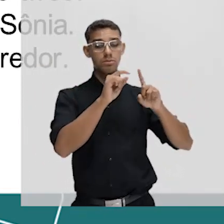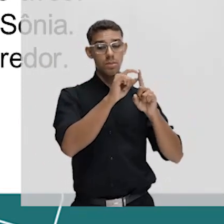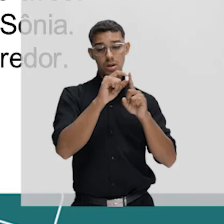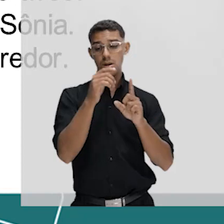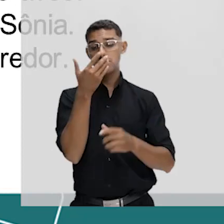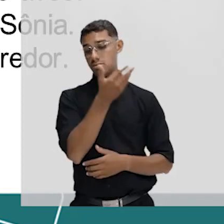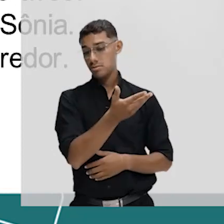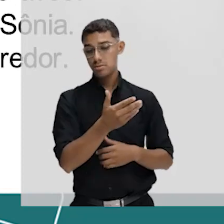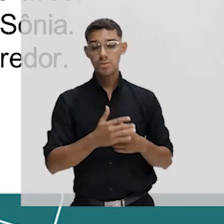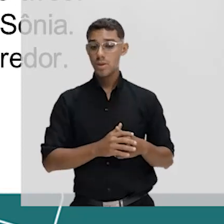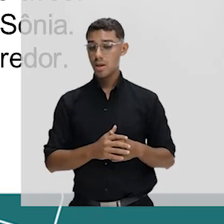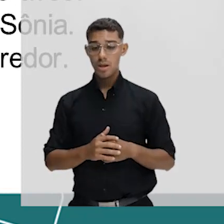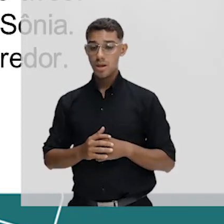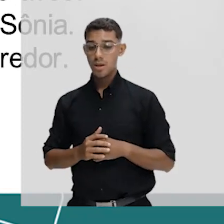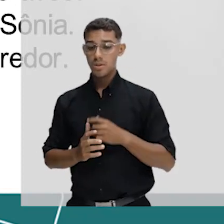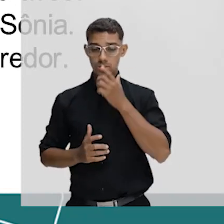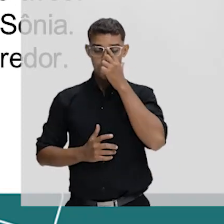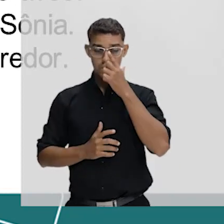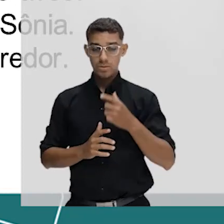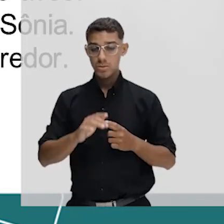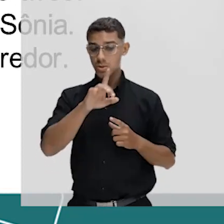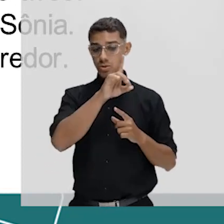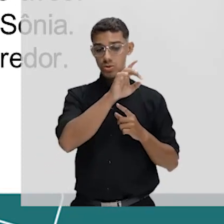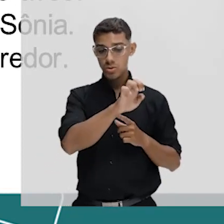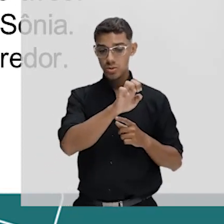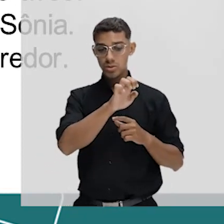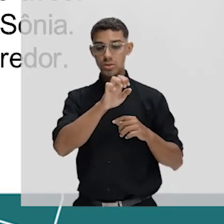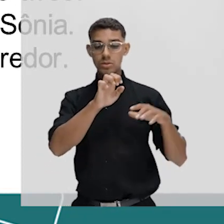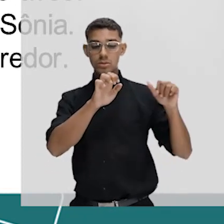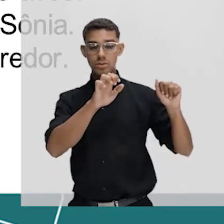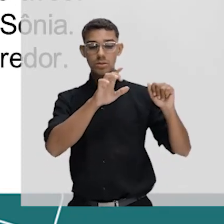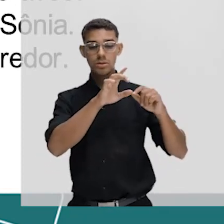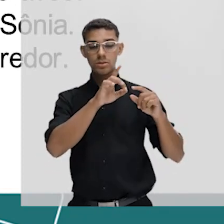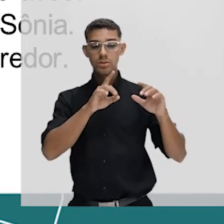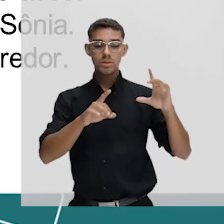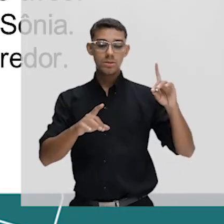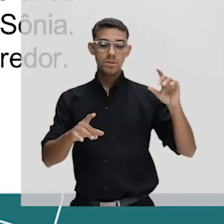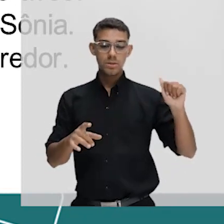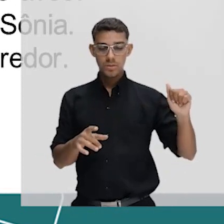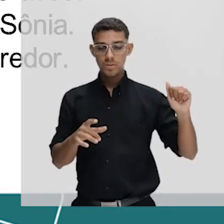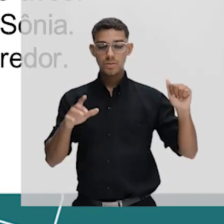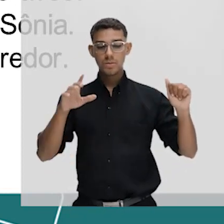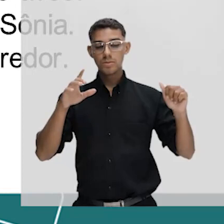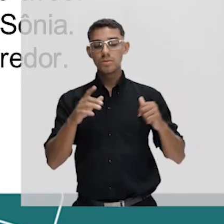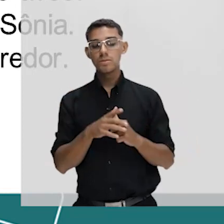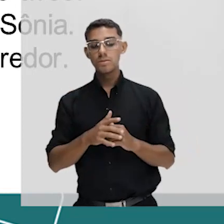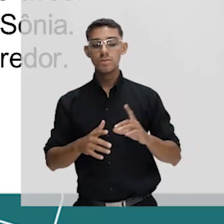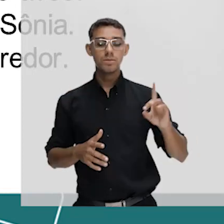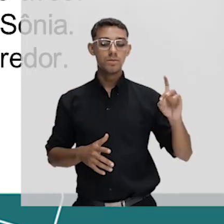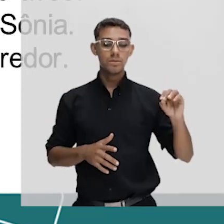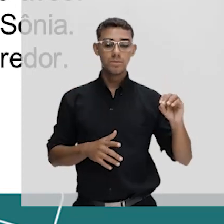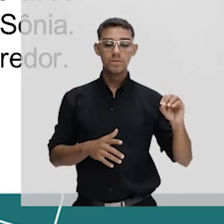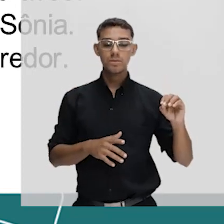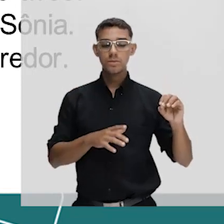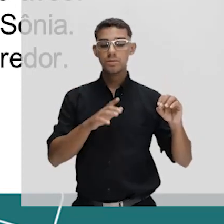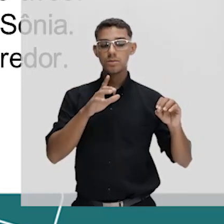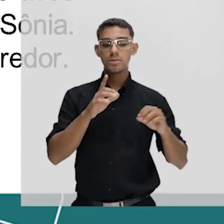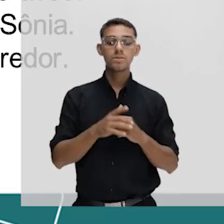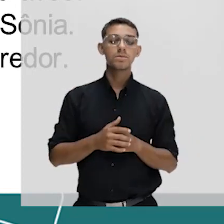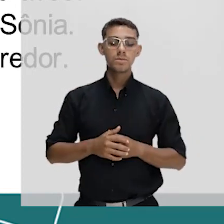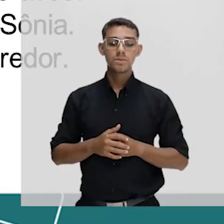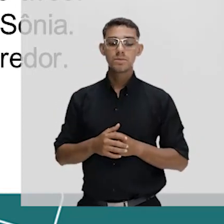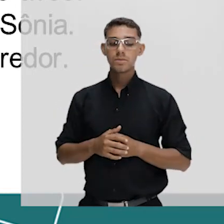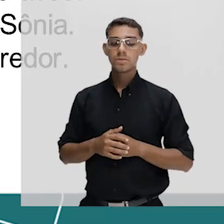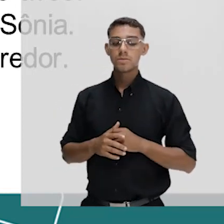regra. O de mais o a, dá. O de mais o o, dos. O em mais o a, na ou